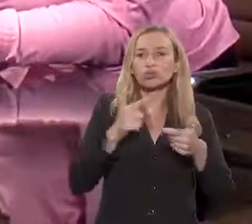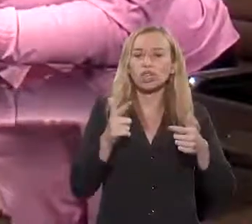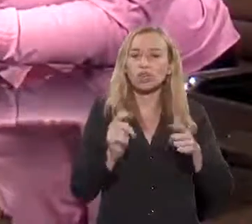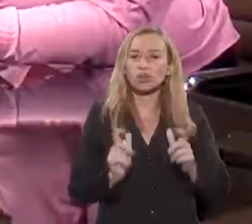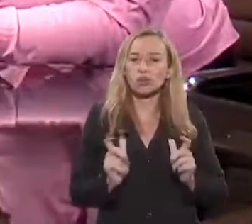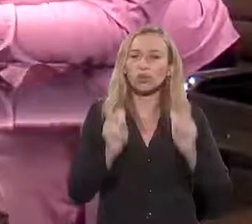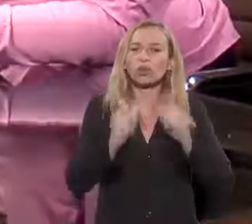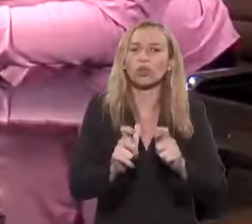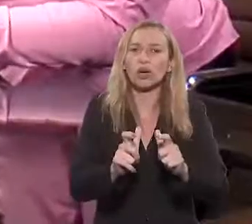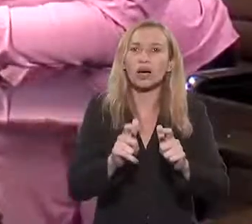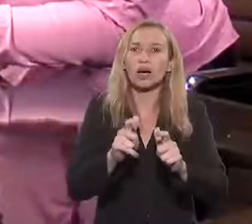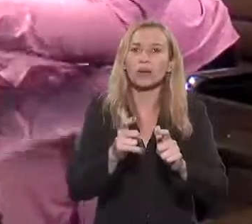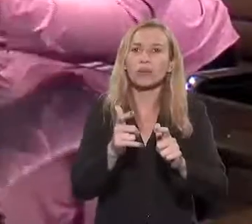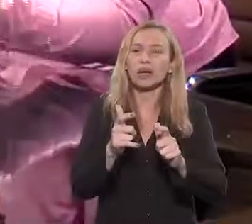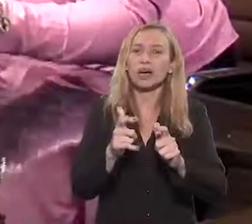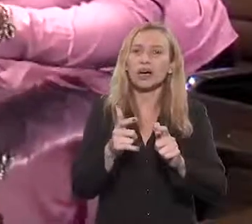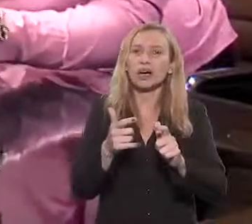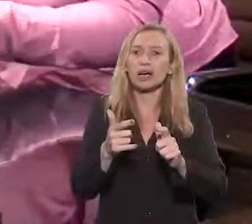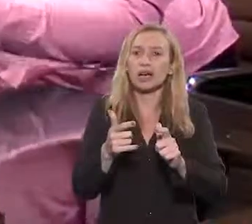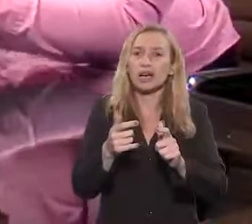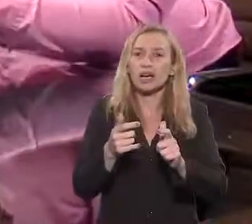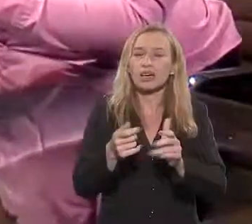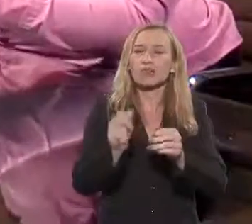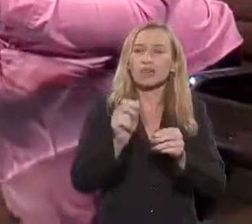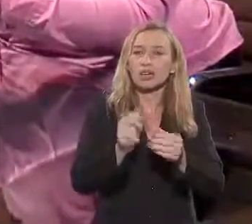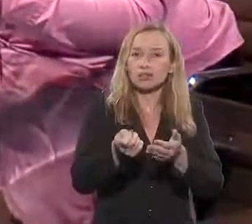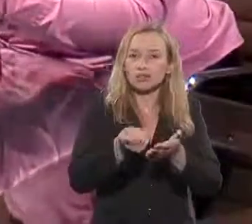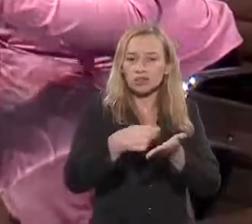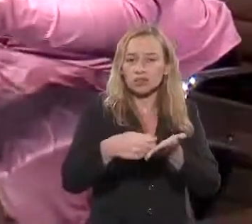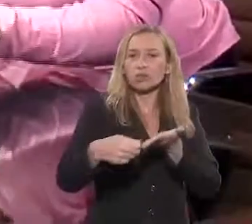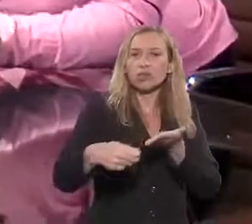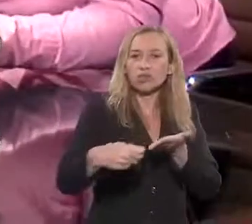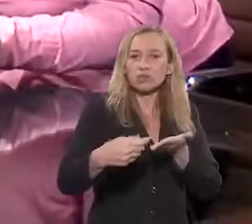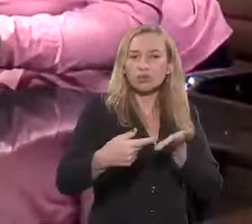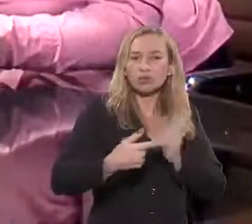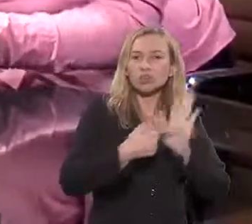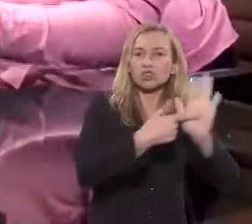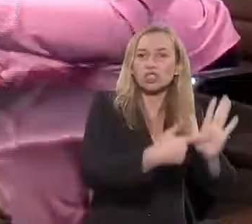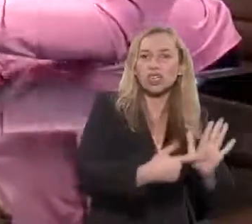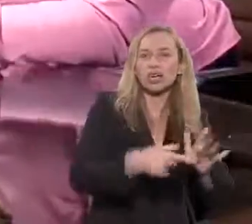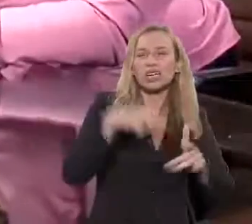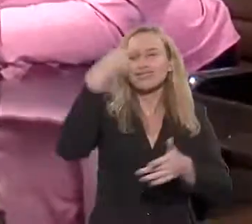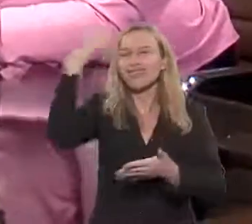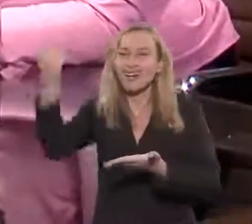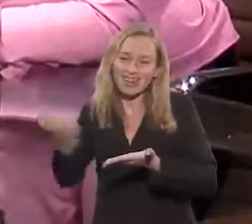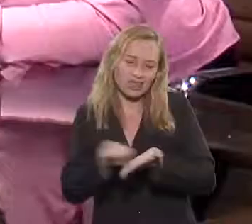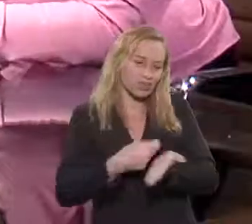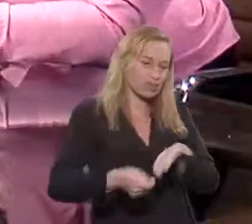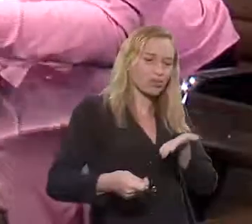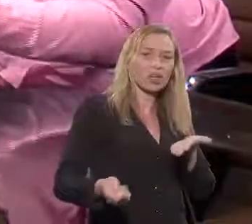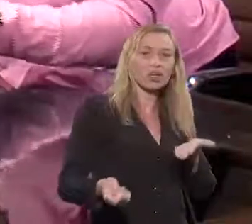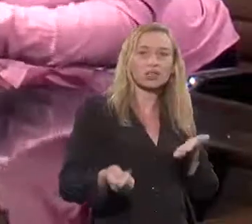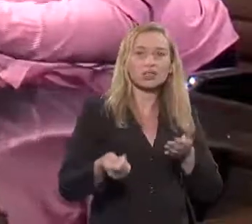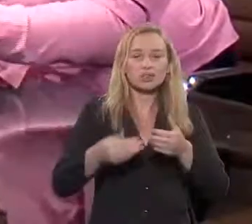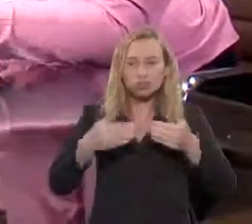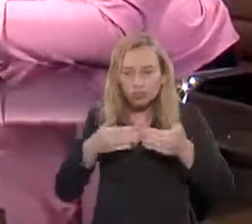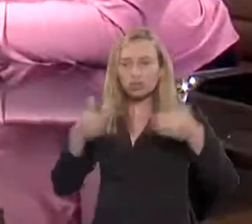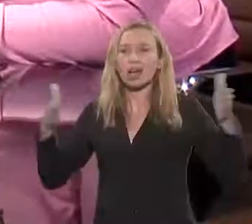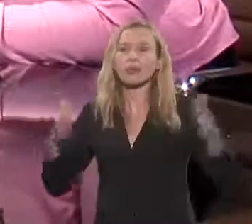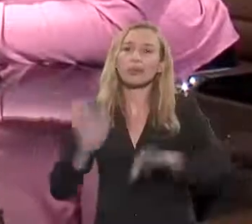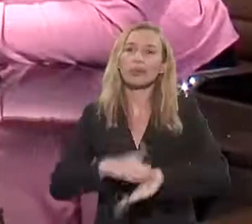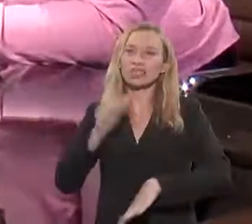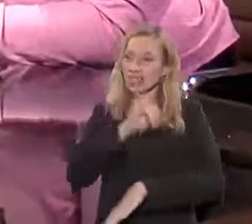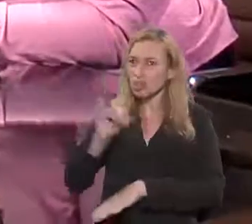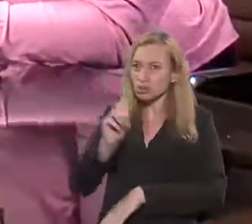muito espaço para lançar seu livro, para colocar, expor suas ideias, né? E aí abre mais um